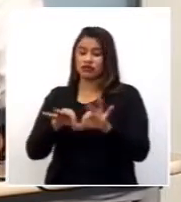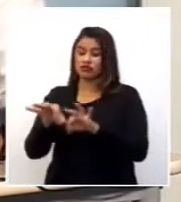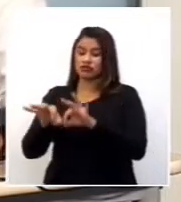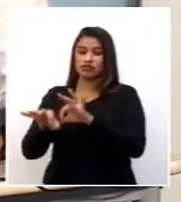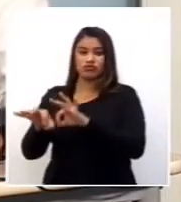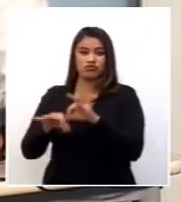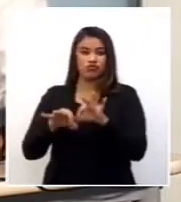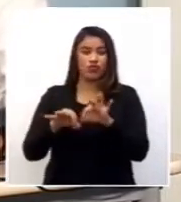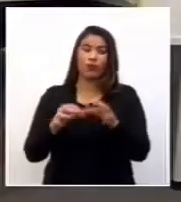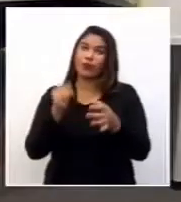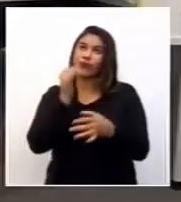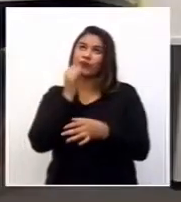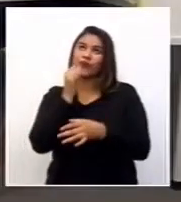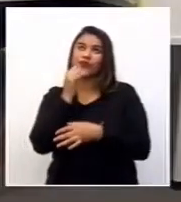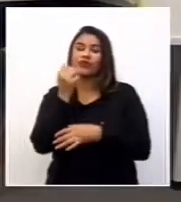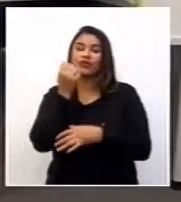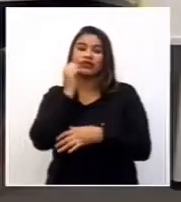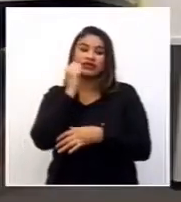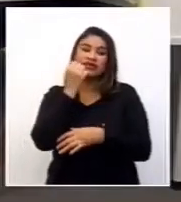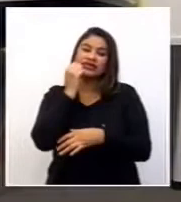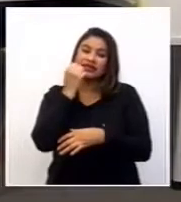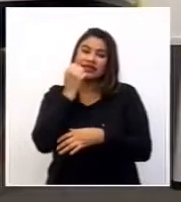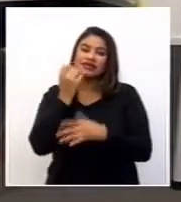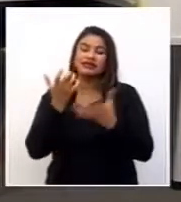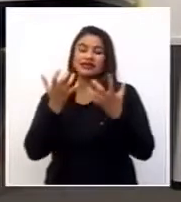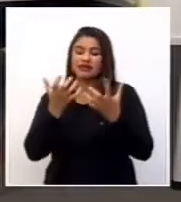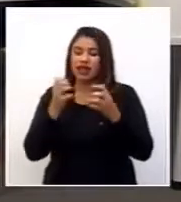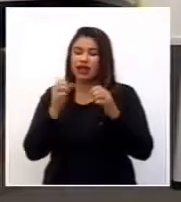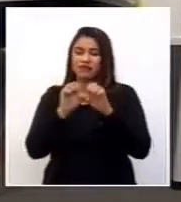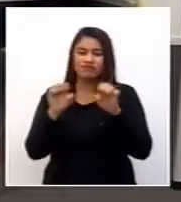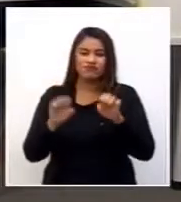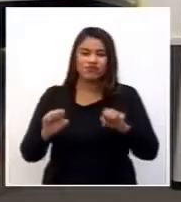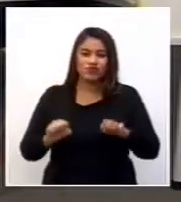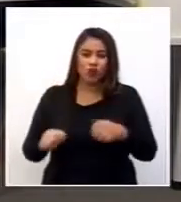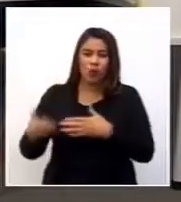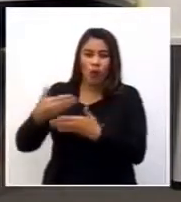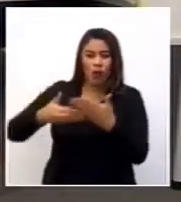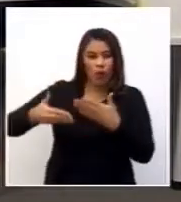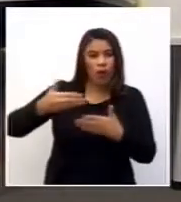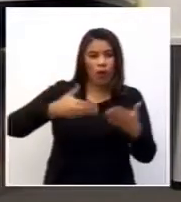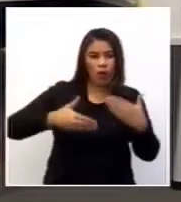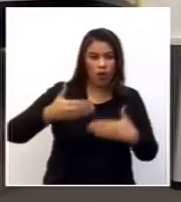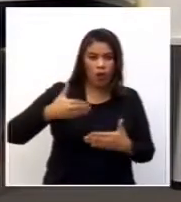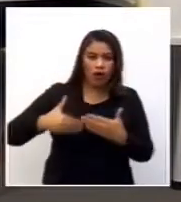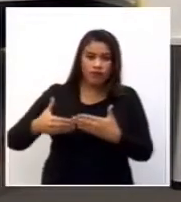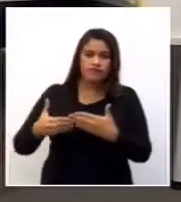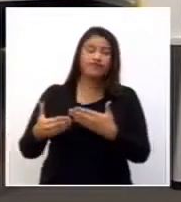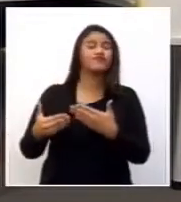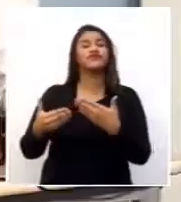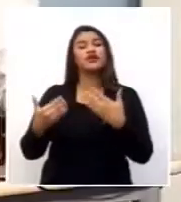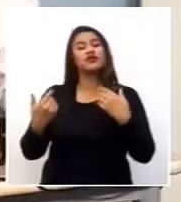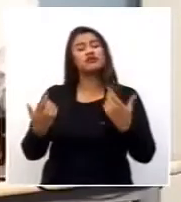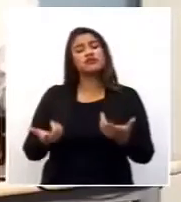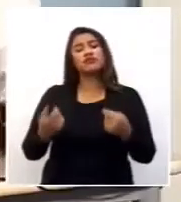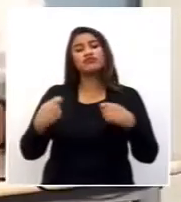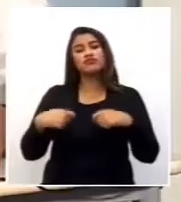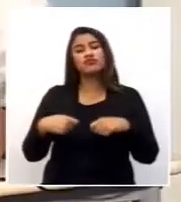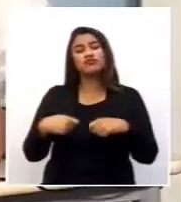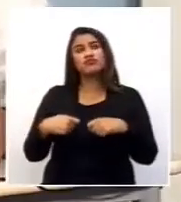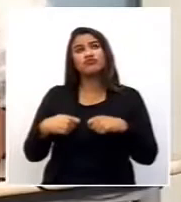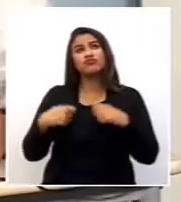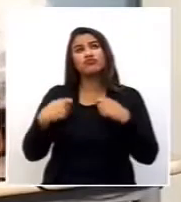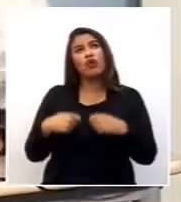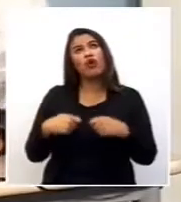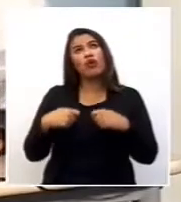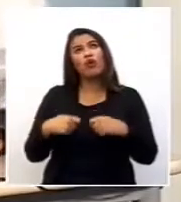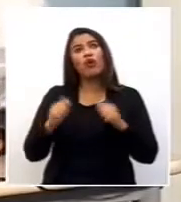caso da área da ciência, em que você quer uma estrutura colaborativa, por que não se